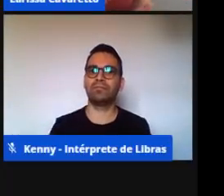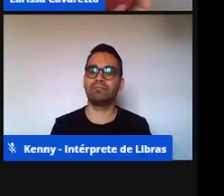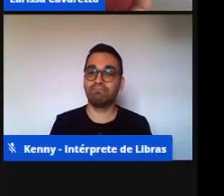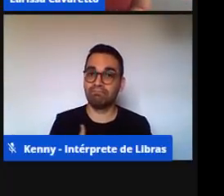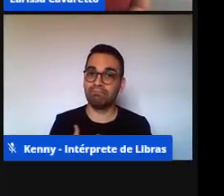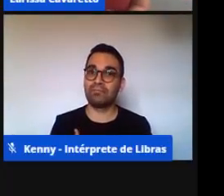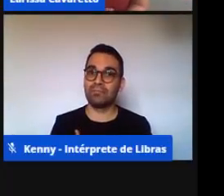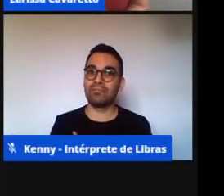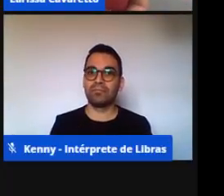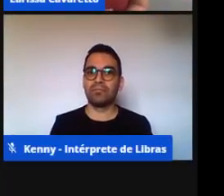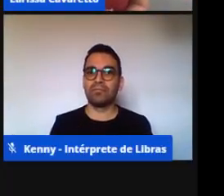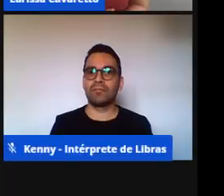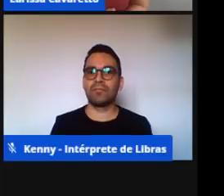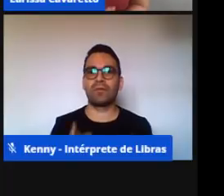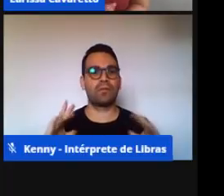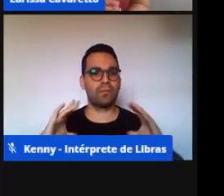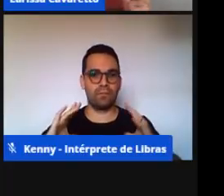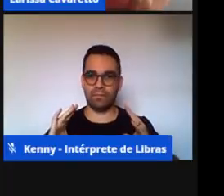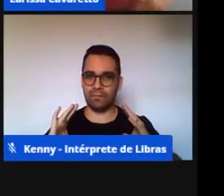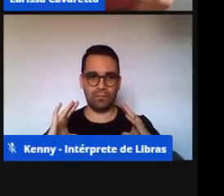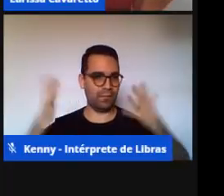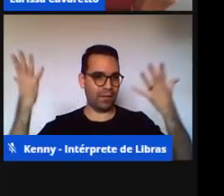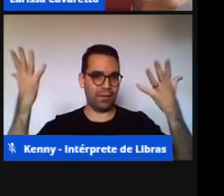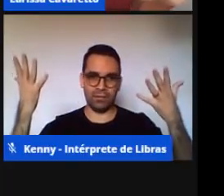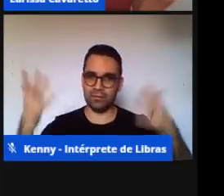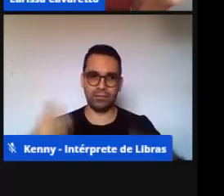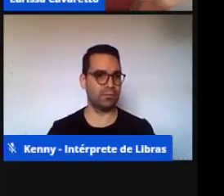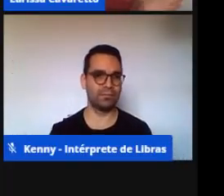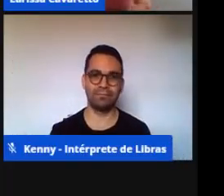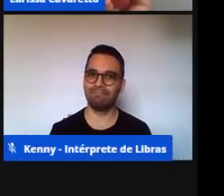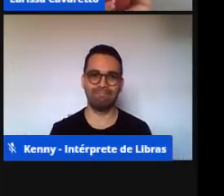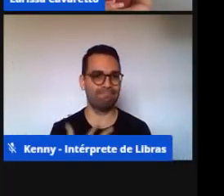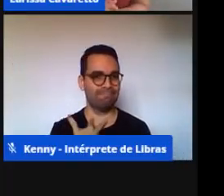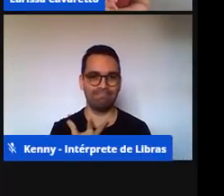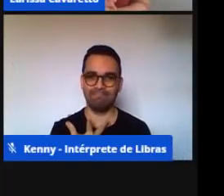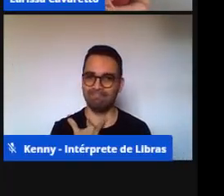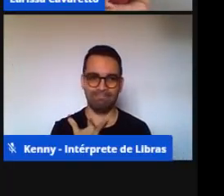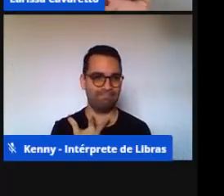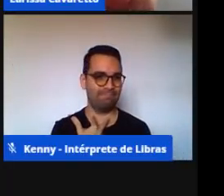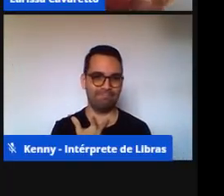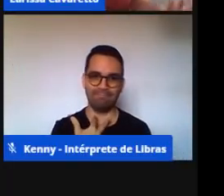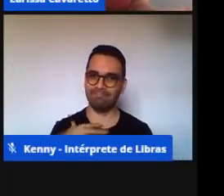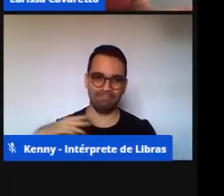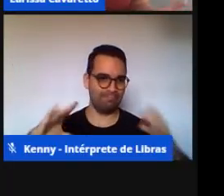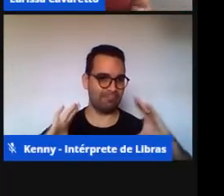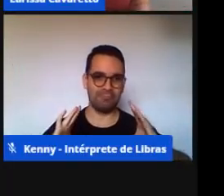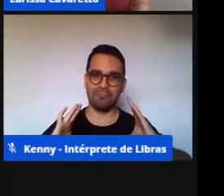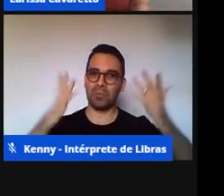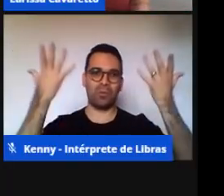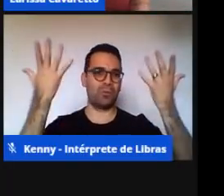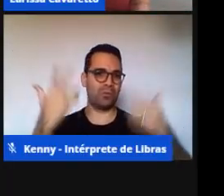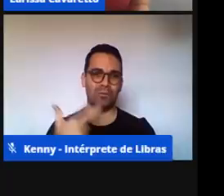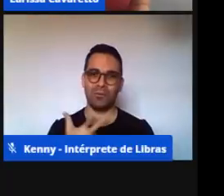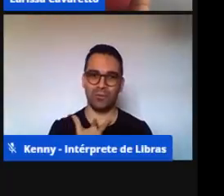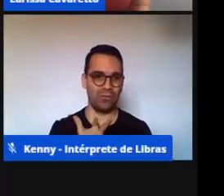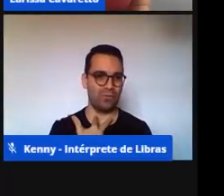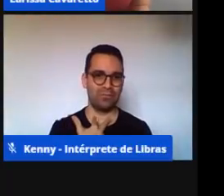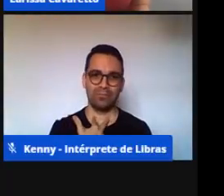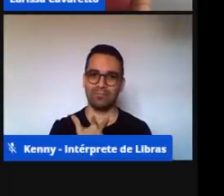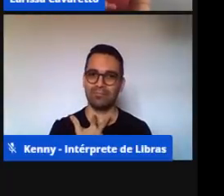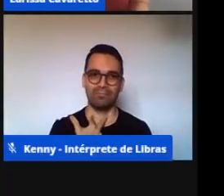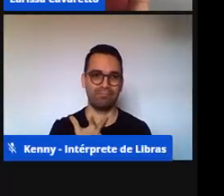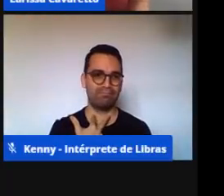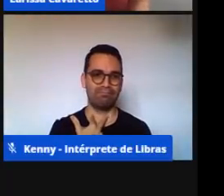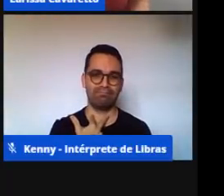infelizmente a gente não vai poder ter festa, né? Agora é época de festa julina, por exemplo, não vai poder ter esse tipo de festa. Ou qualquer